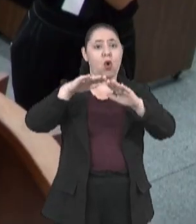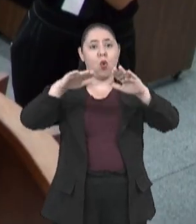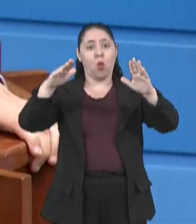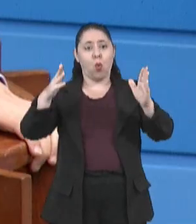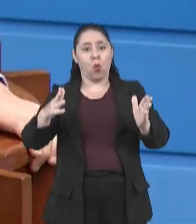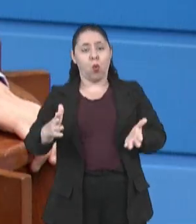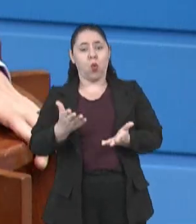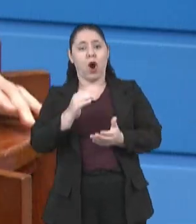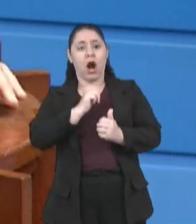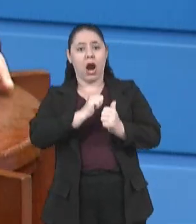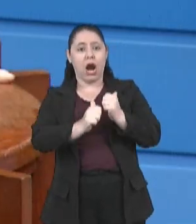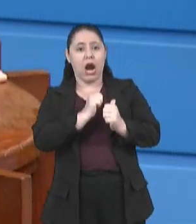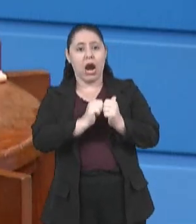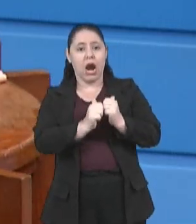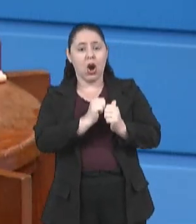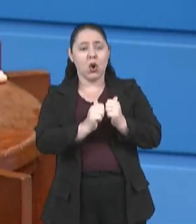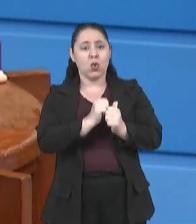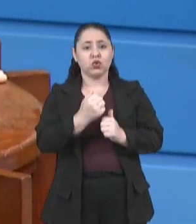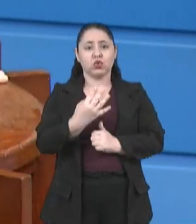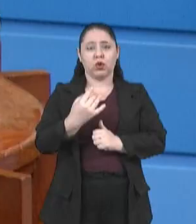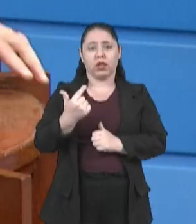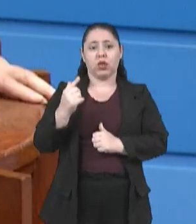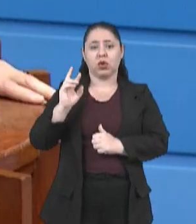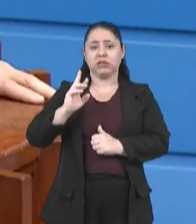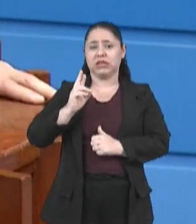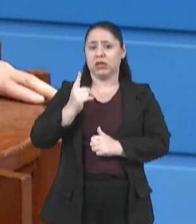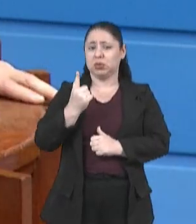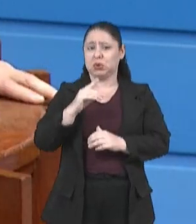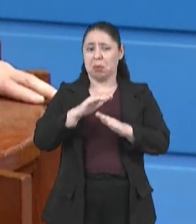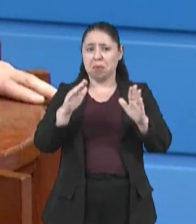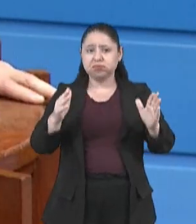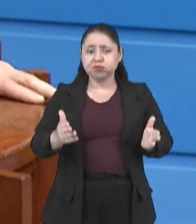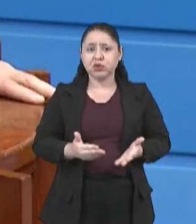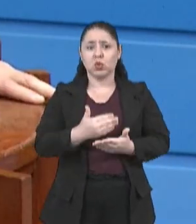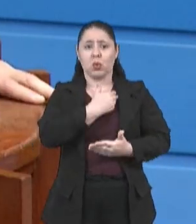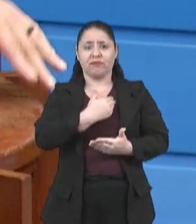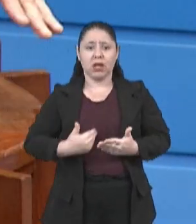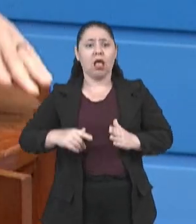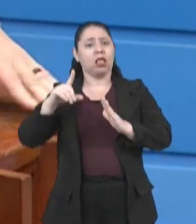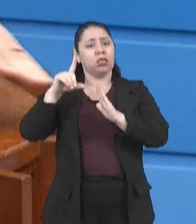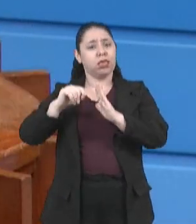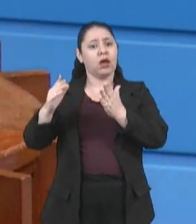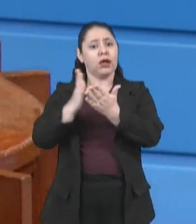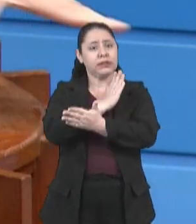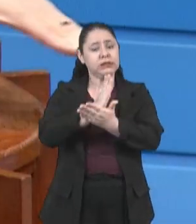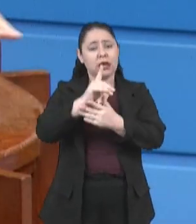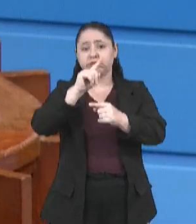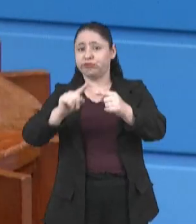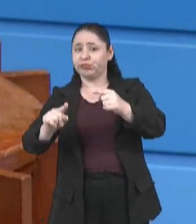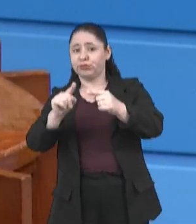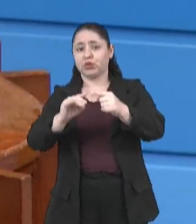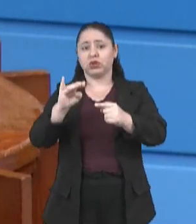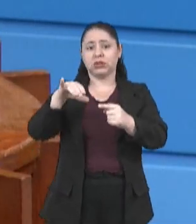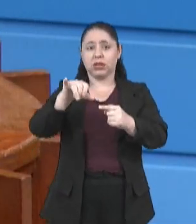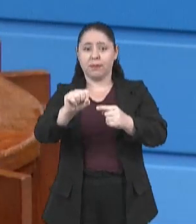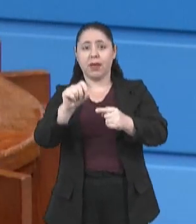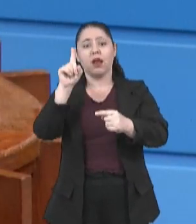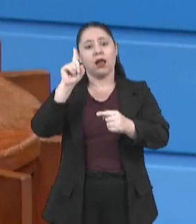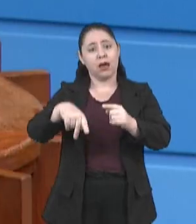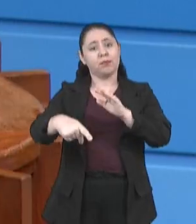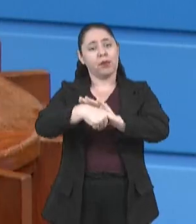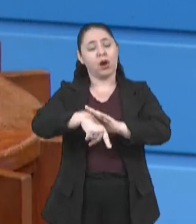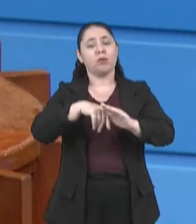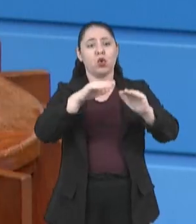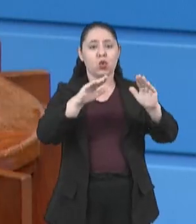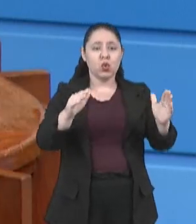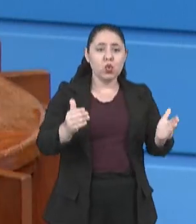pacote de arroz R$ 42, vários governadores reduziram, alguns até eliminaram a